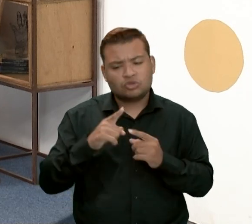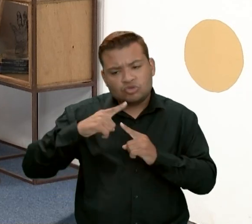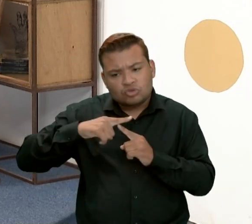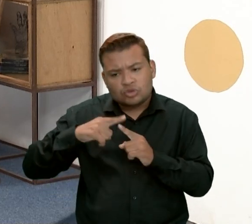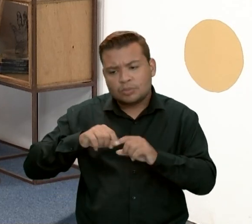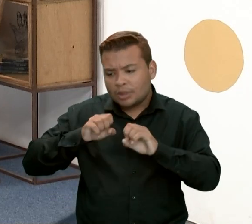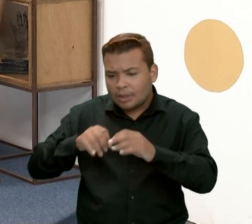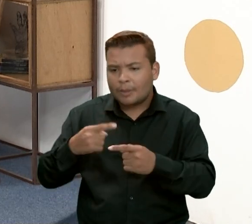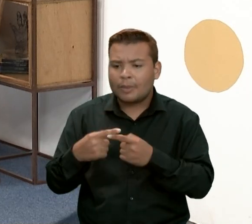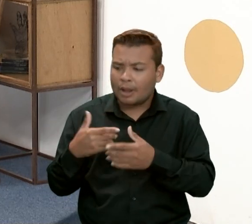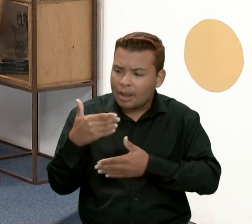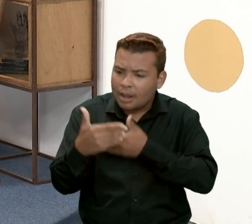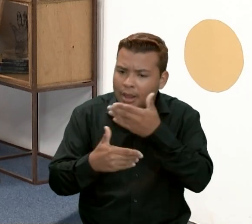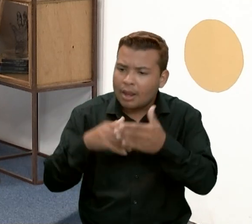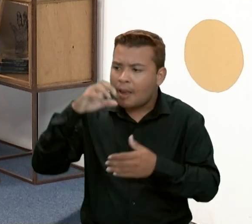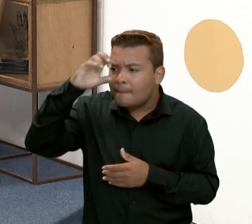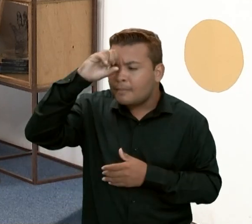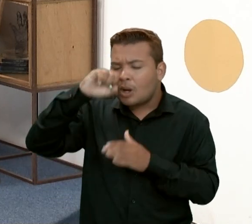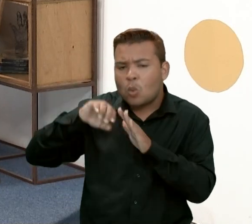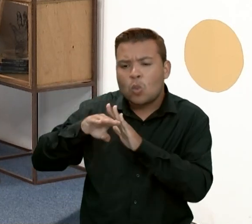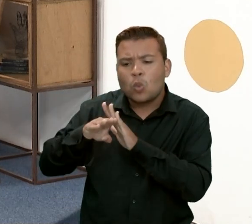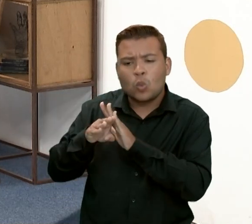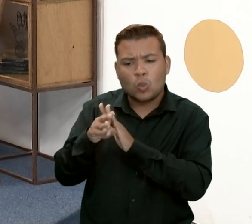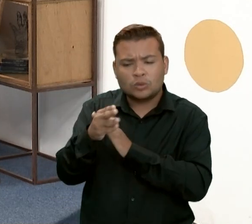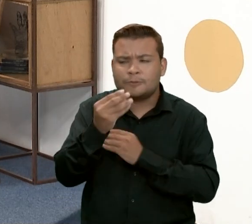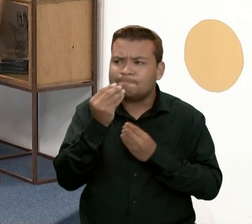com os sabores, com as texturas.